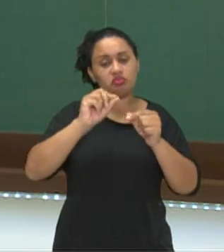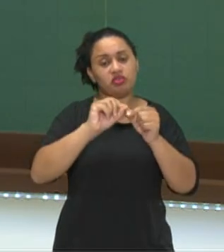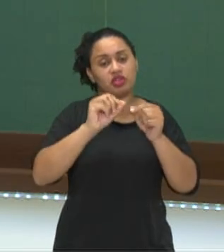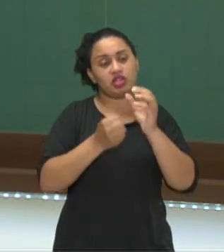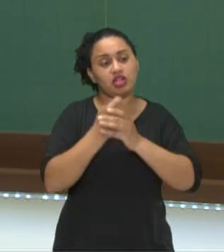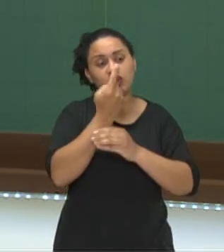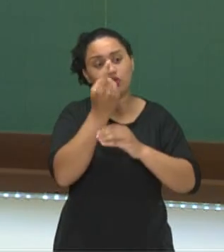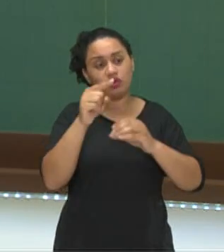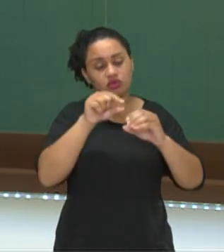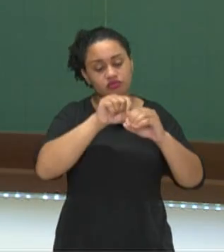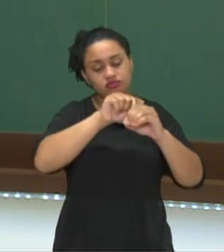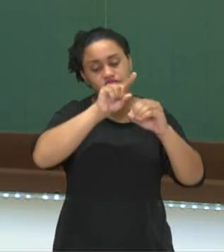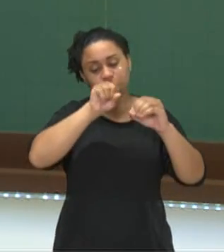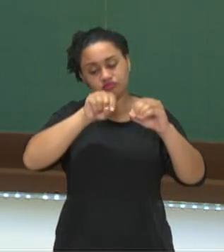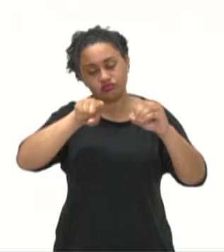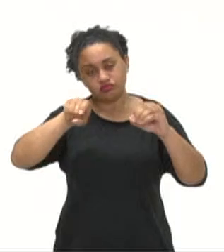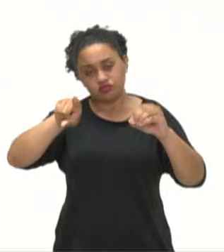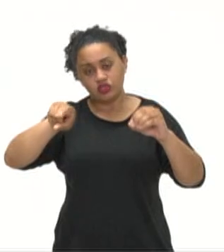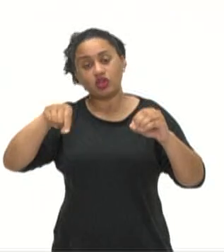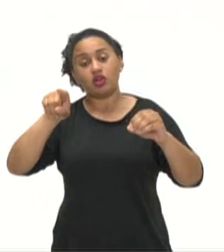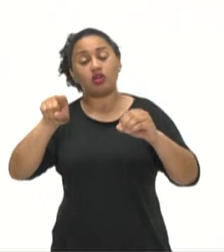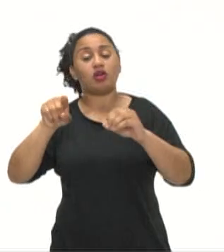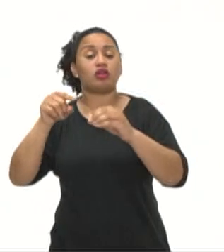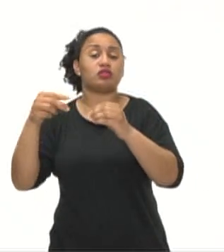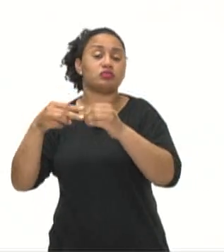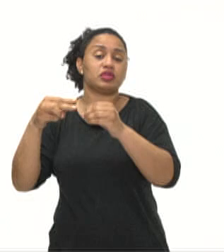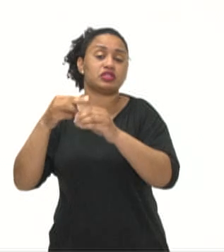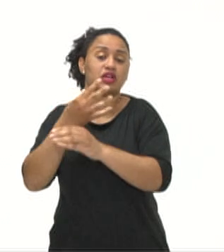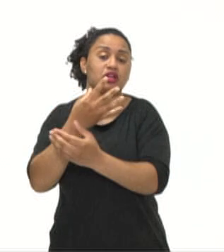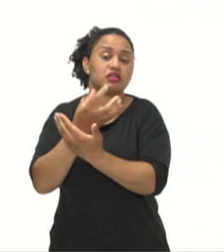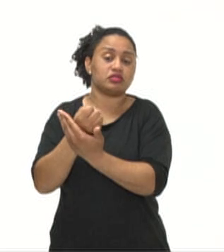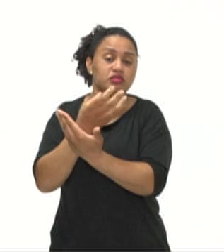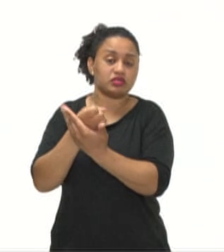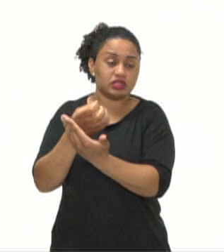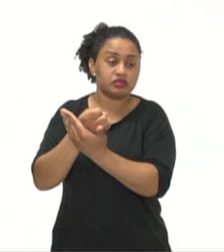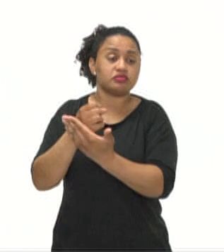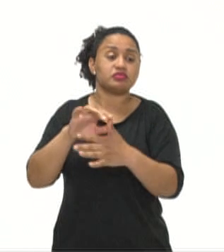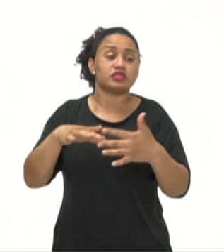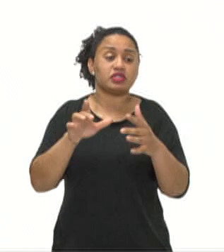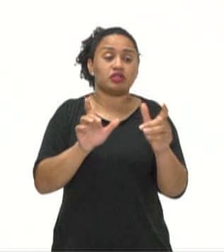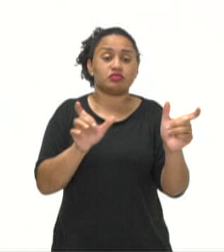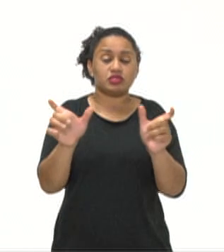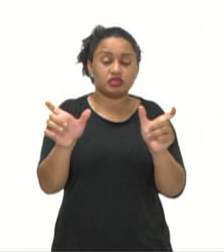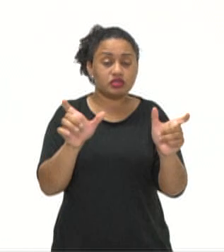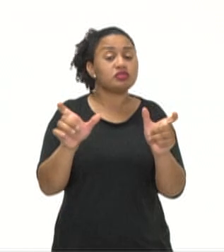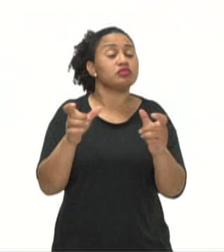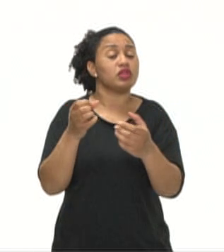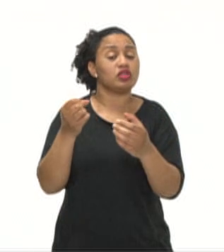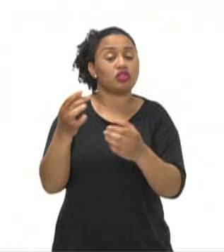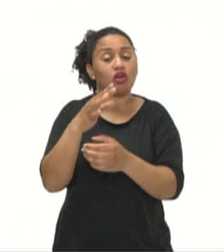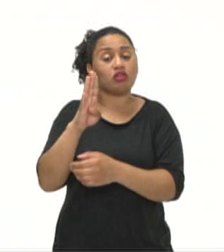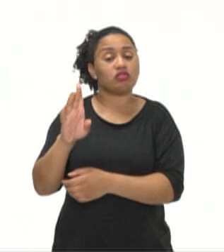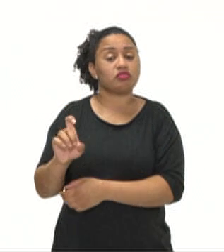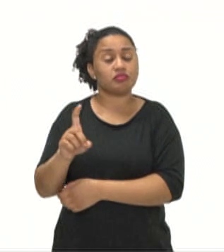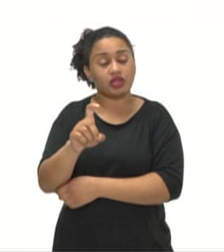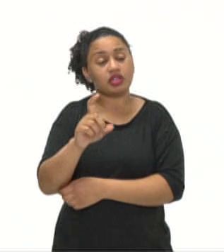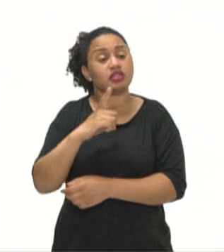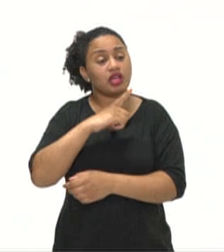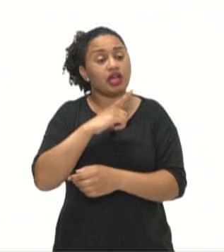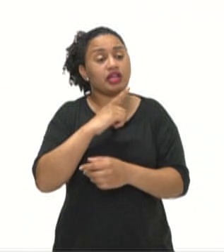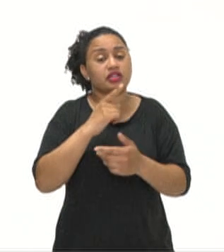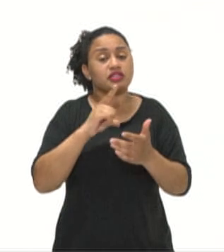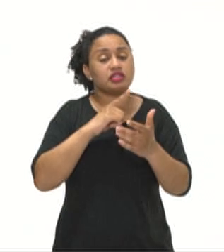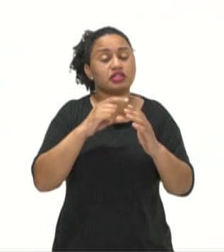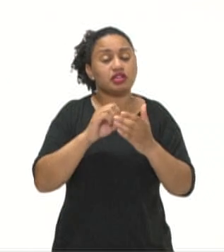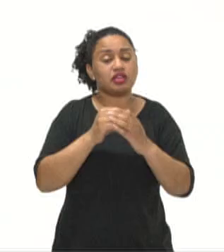vai injetar esse plasmídio numa célula receptora, então essa nova bactéria vai estar com